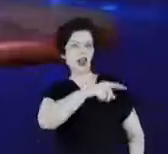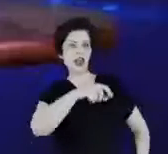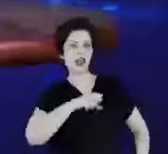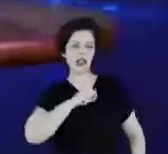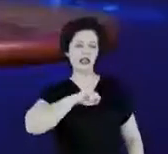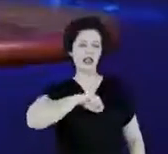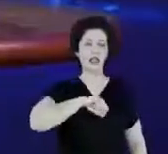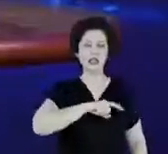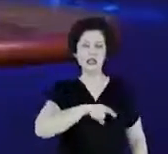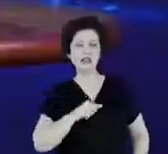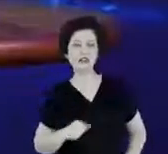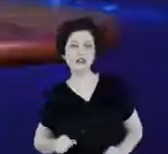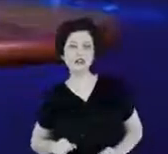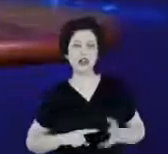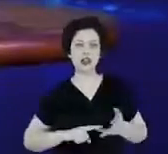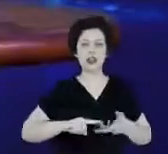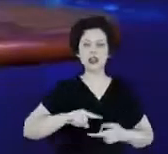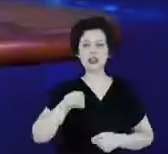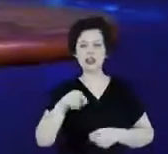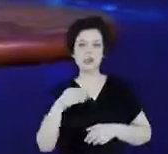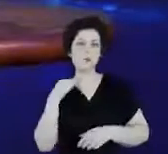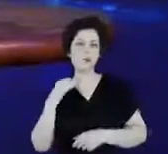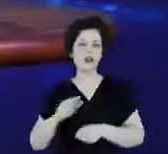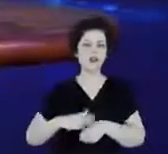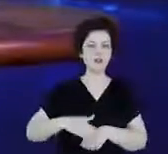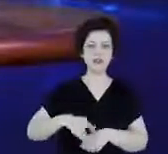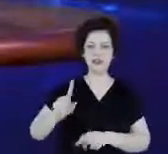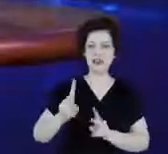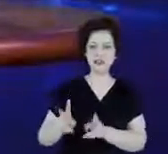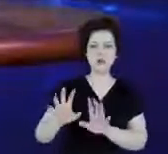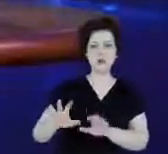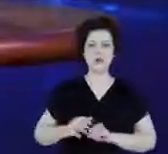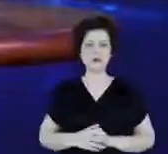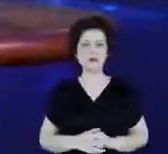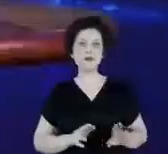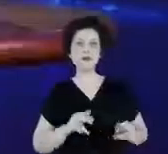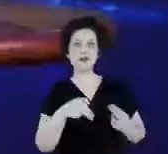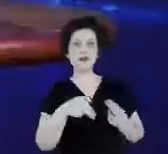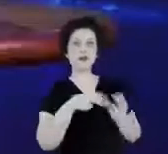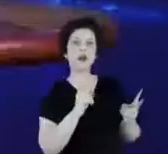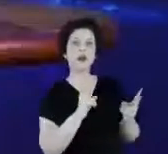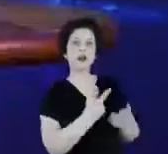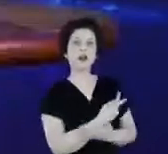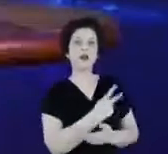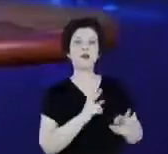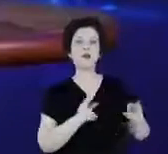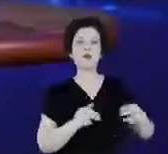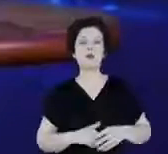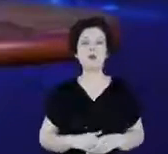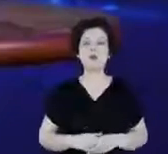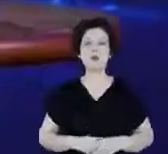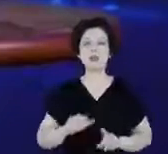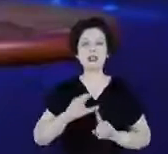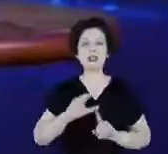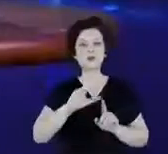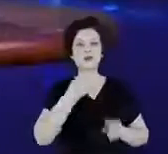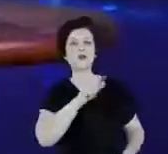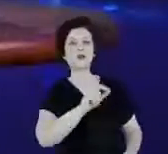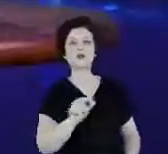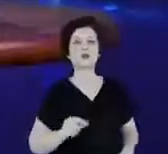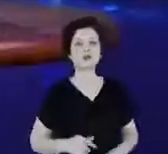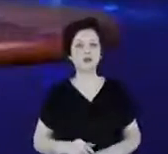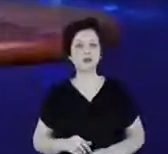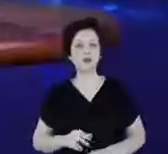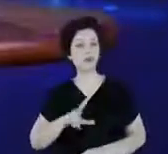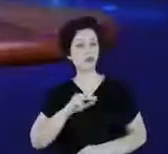que o grande banco fez né é assim ele sempre fizeram assim e quando não vai fazer o mesmo erro que o cliente fala nossa ou no